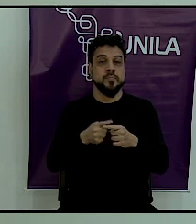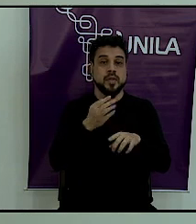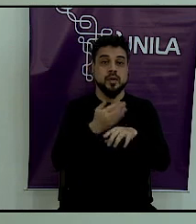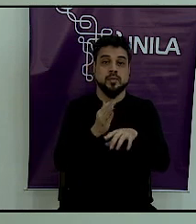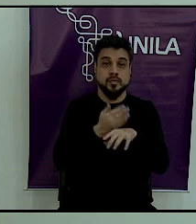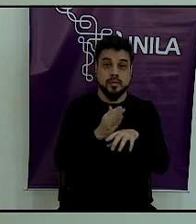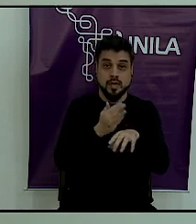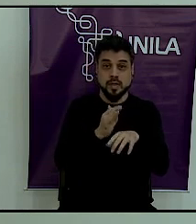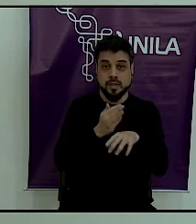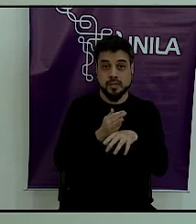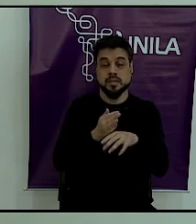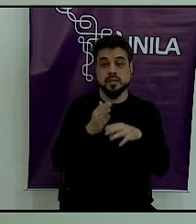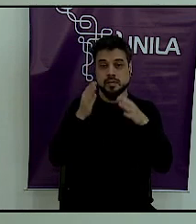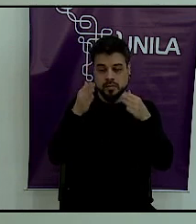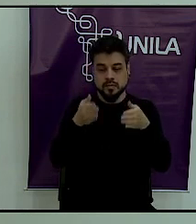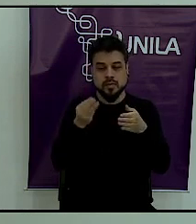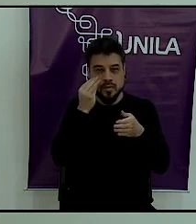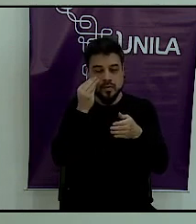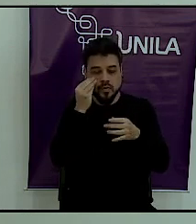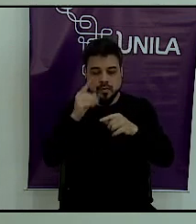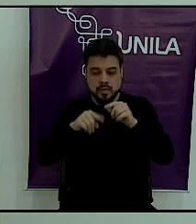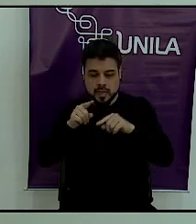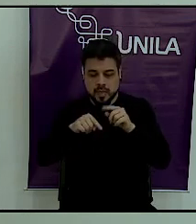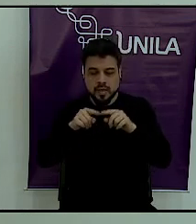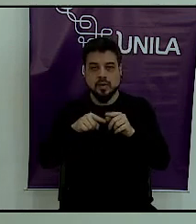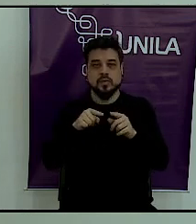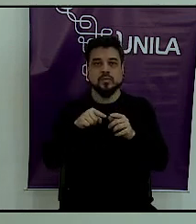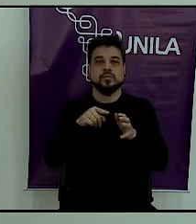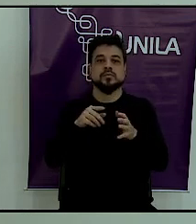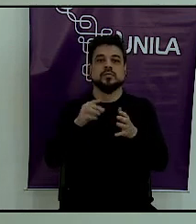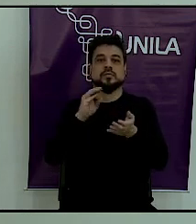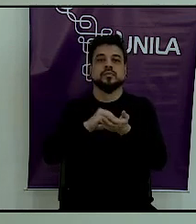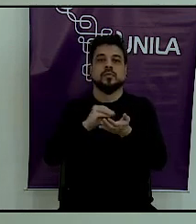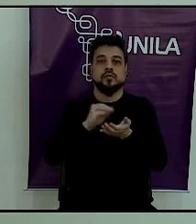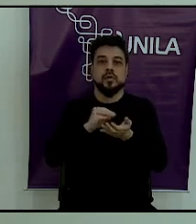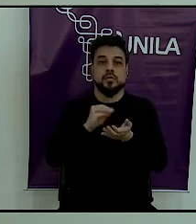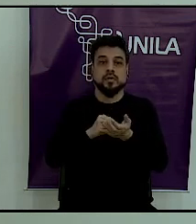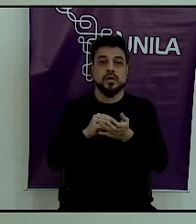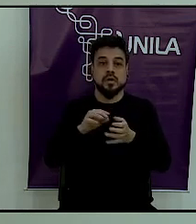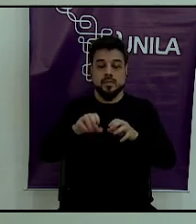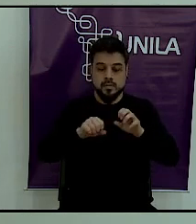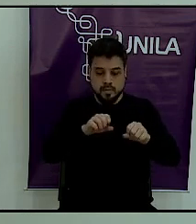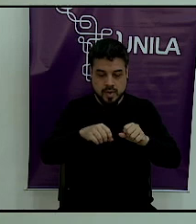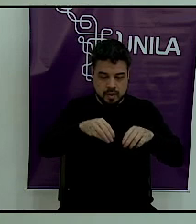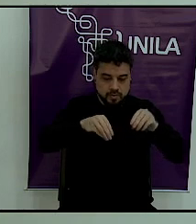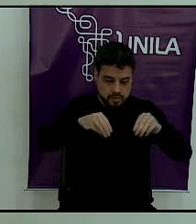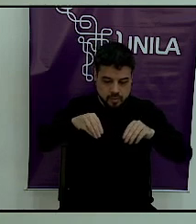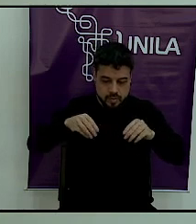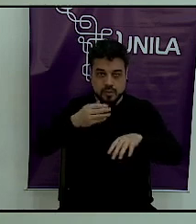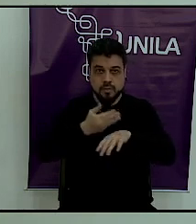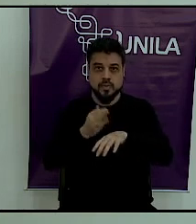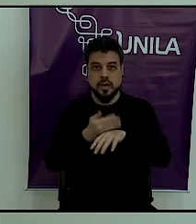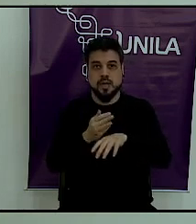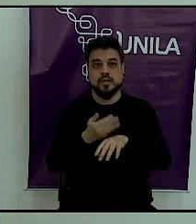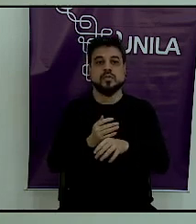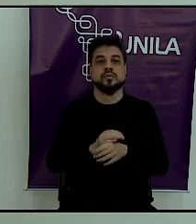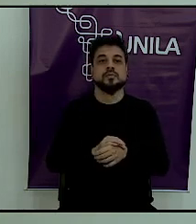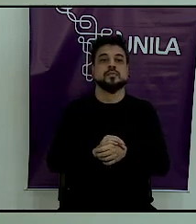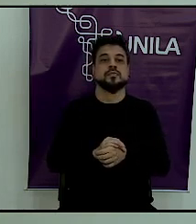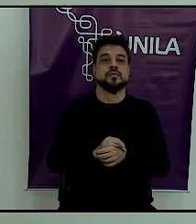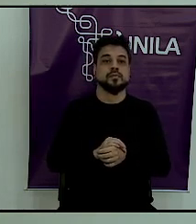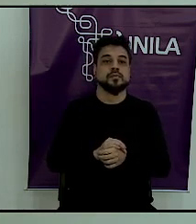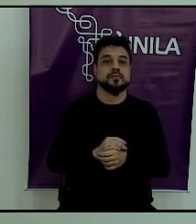bem específicas de análise de material e falta esse manuseio prático com as análises, né? Nós não incluímos